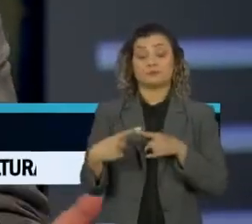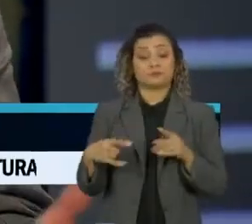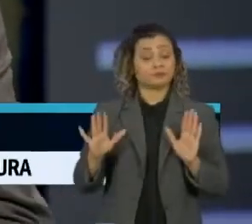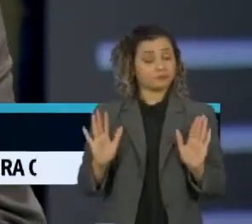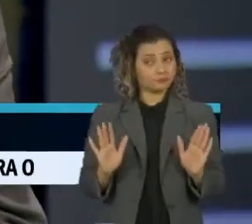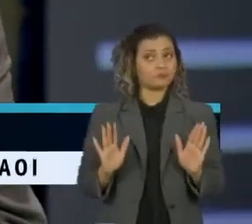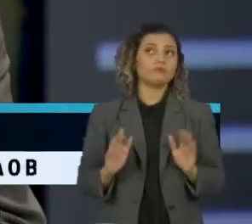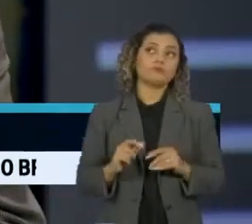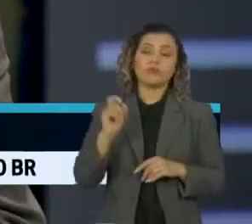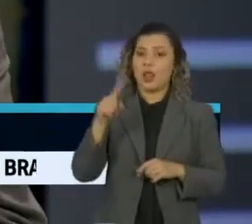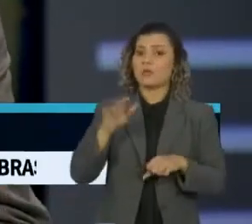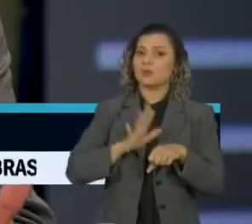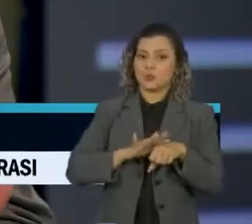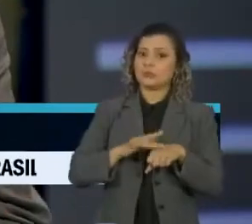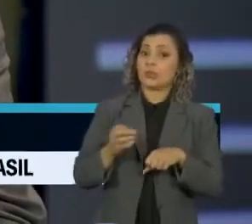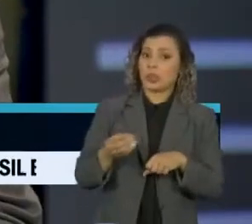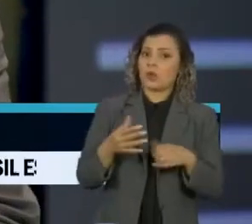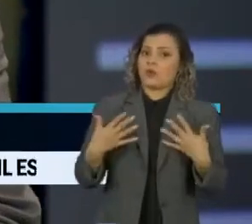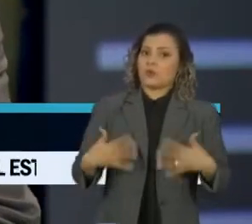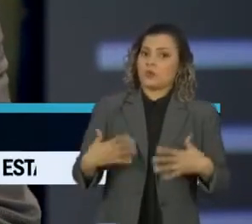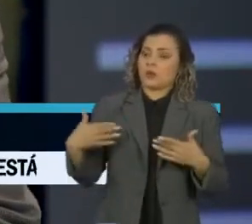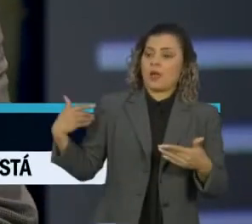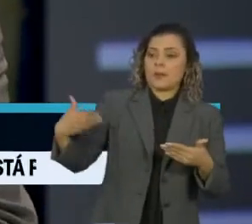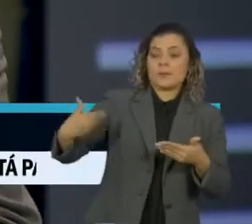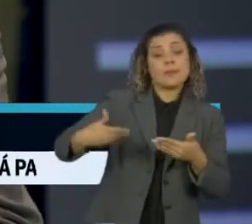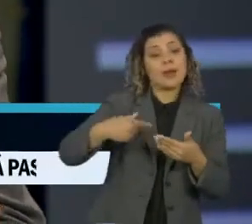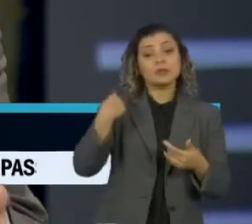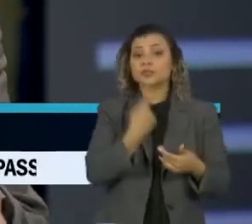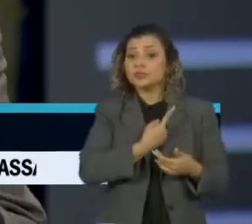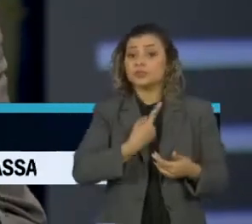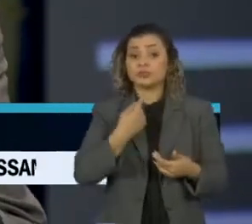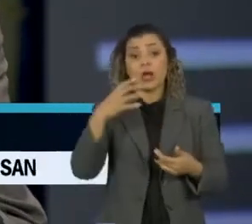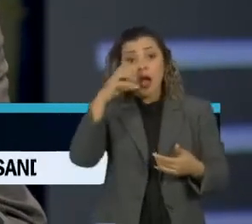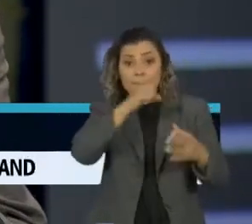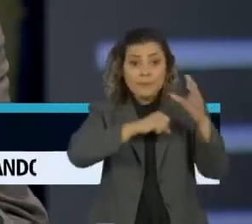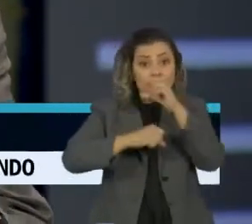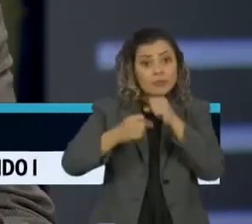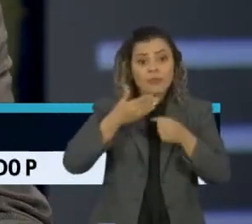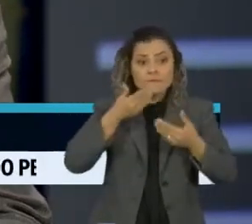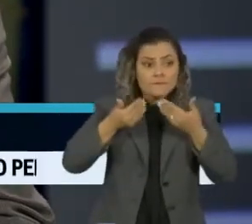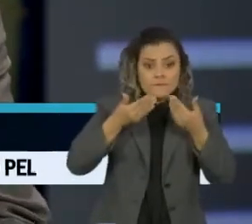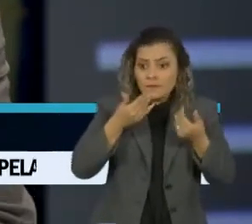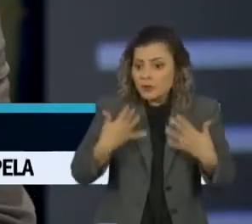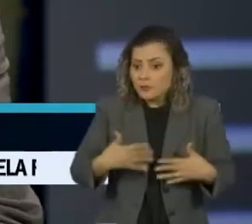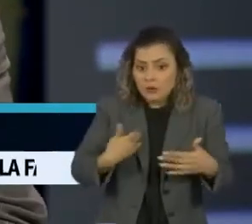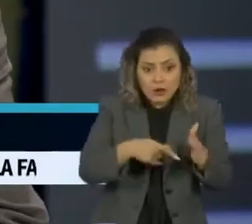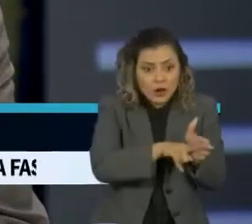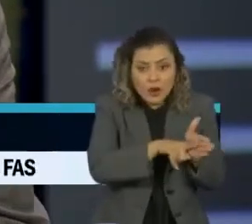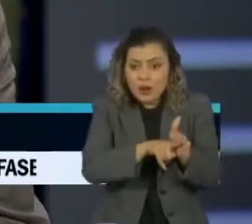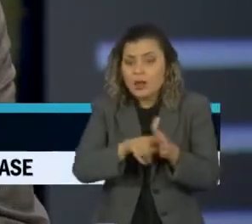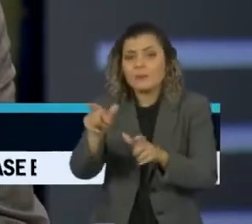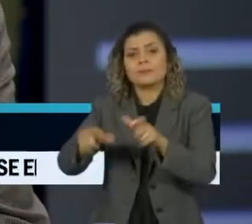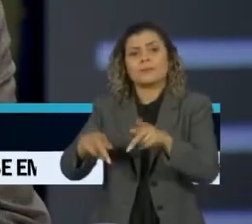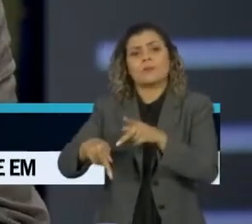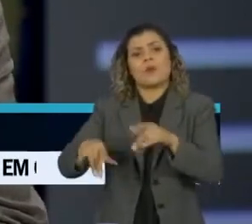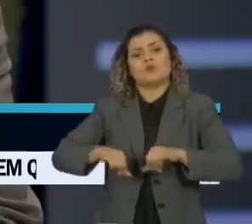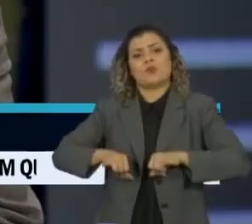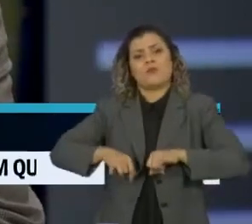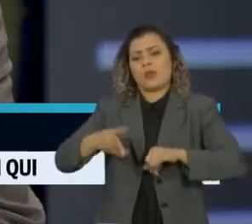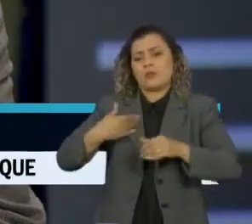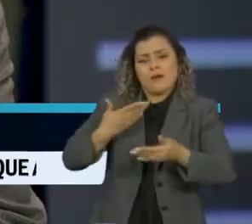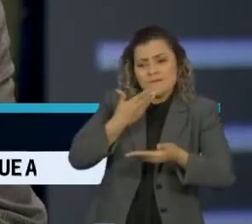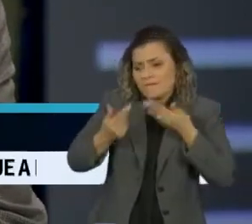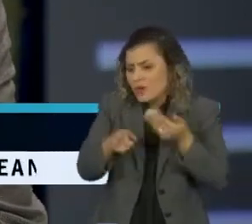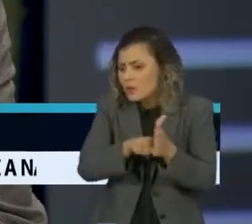é uma doença nova, fomos aprendendo com ela, com os nossos brasileiros sofrendo a doença, e